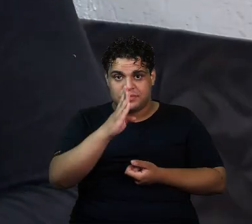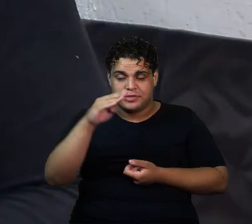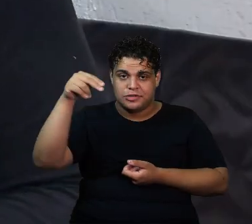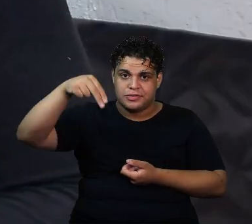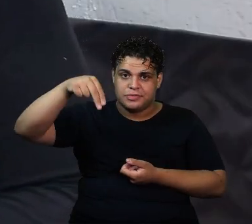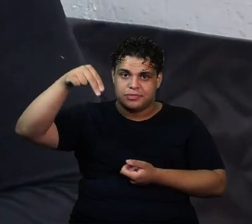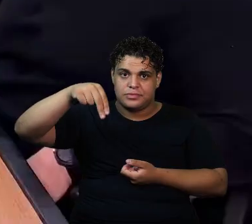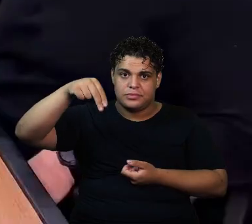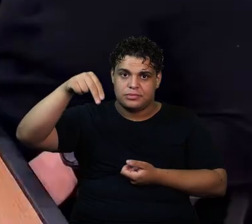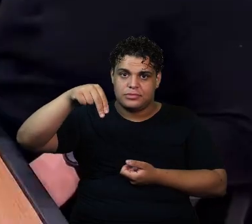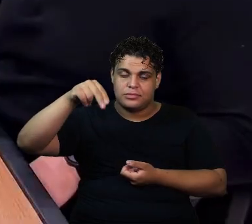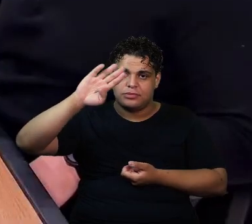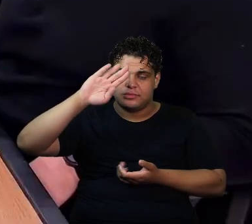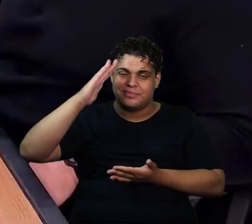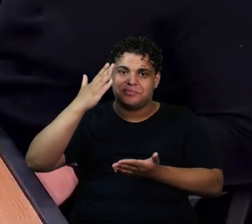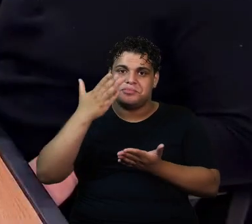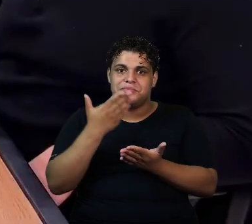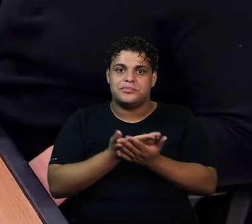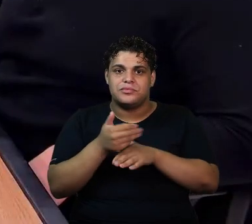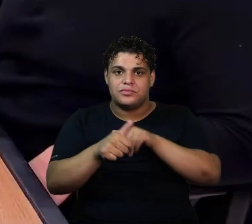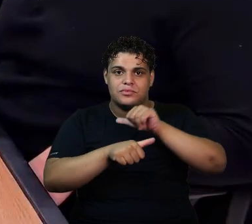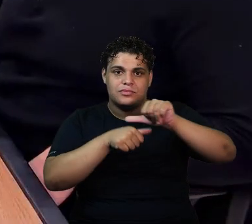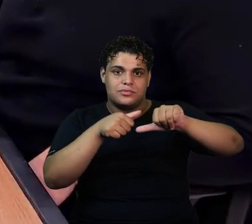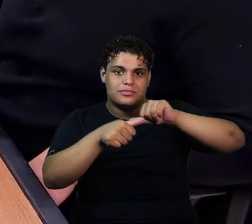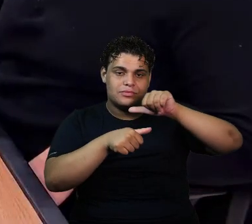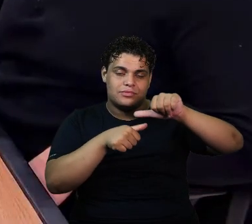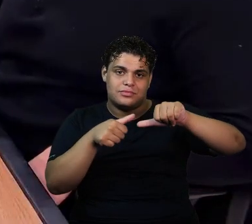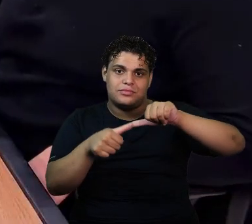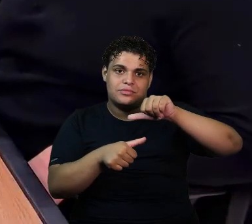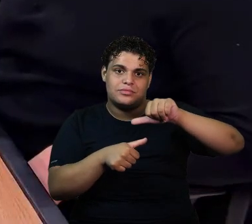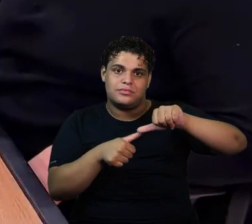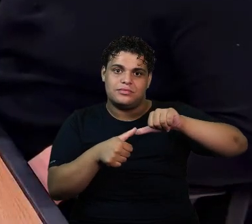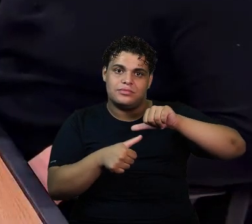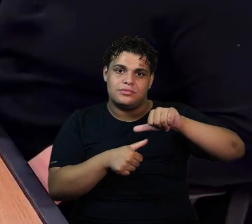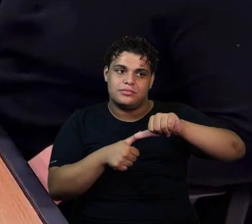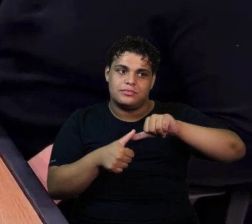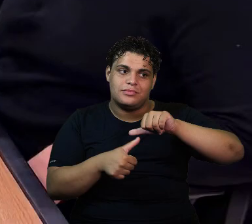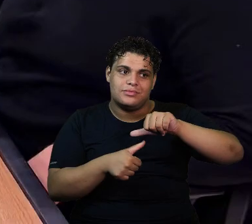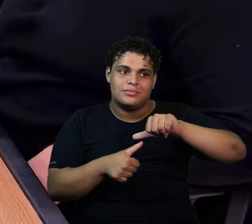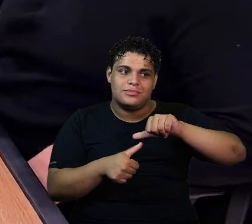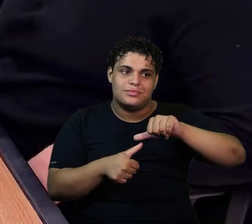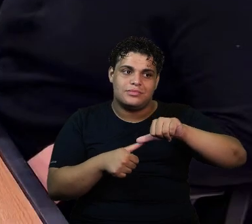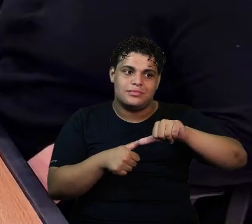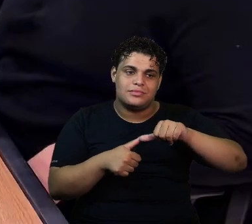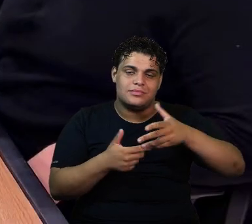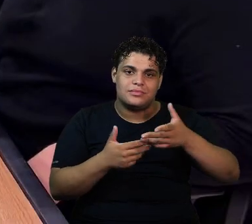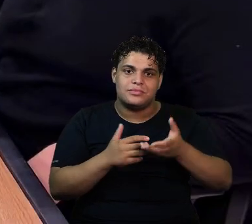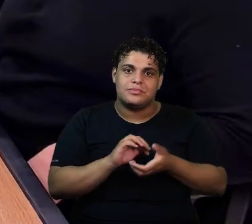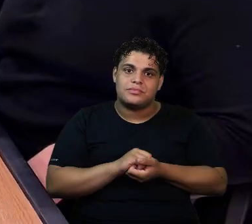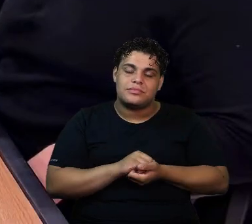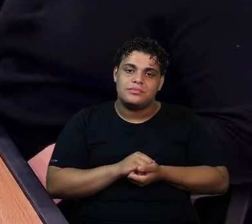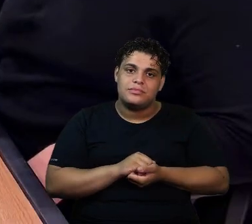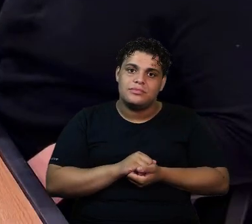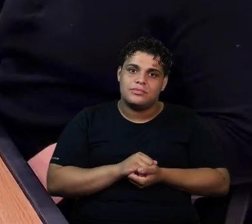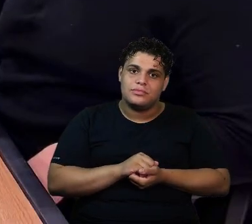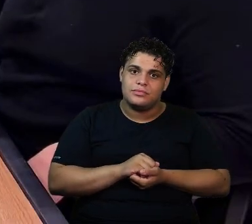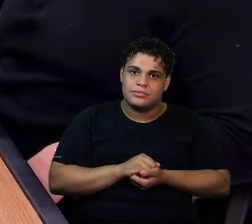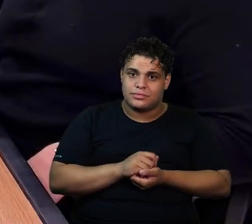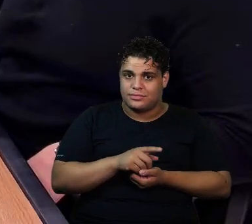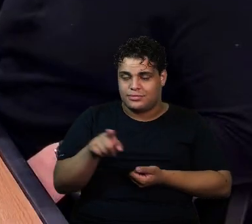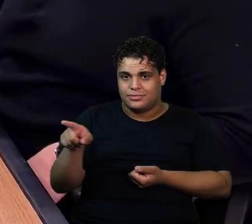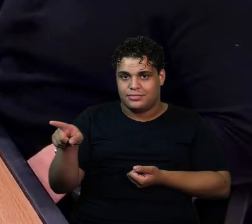né? Sim. Acredito que essa mudança é um pouco por causa do calendário, né, Rafael? Vocês